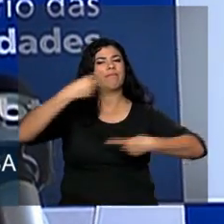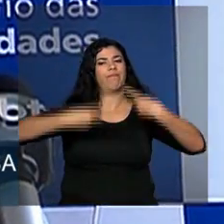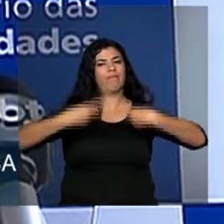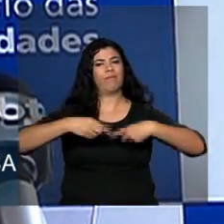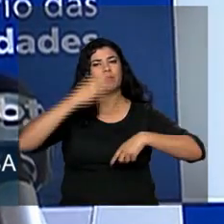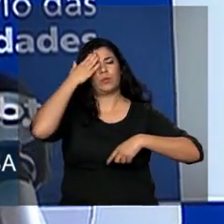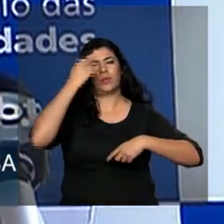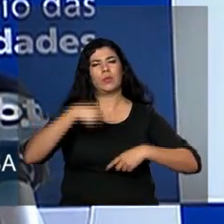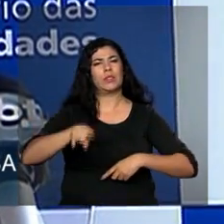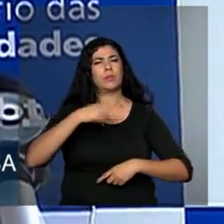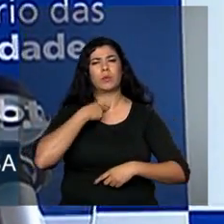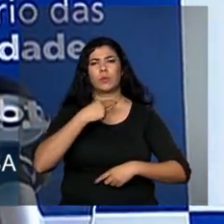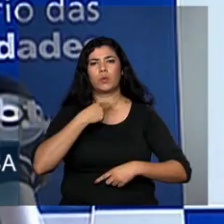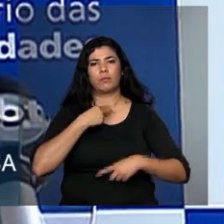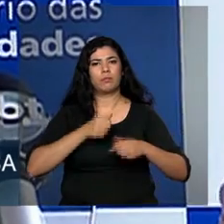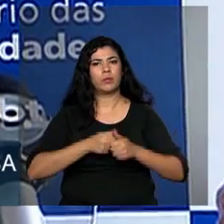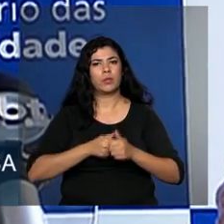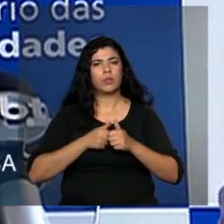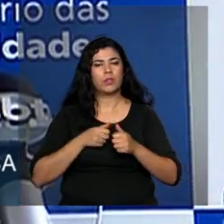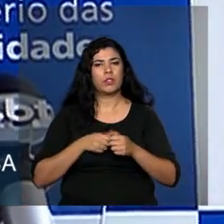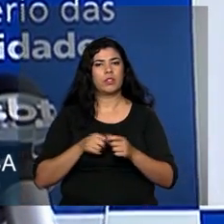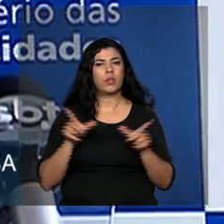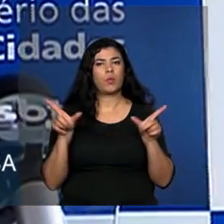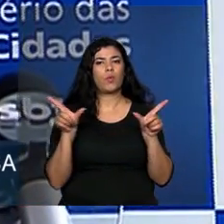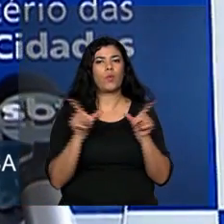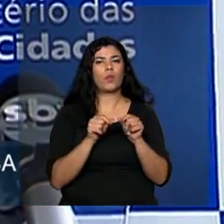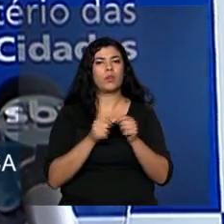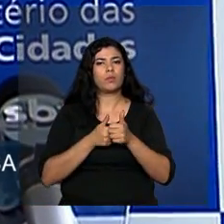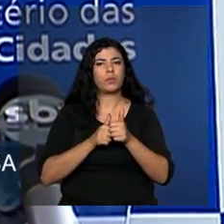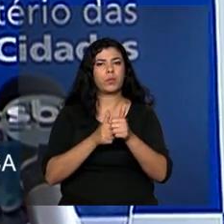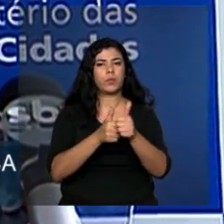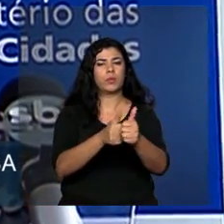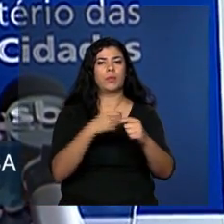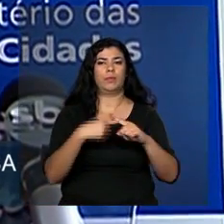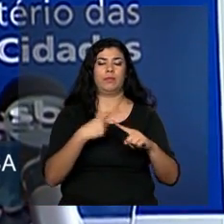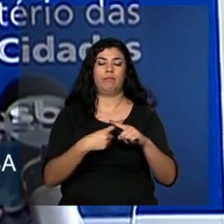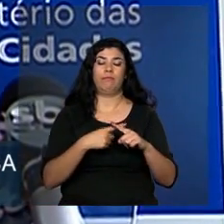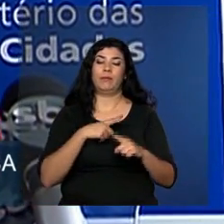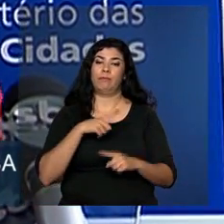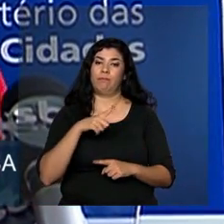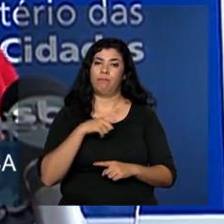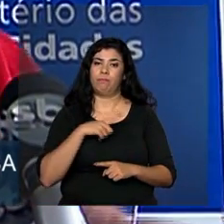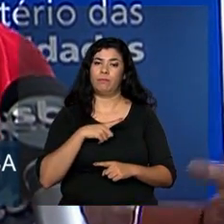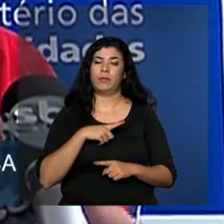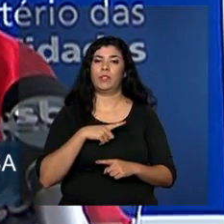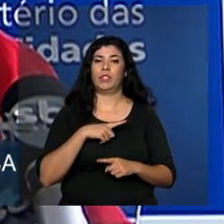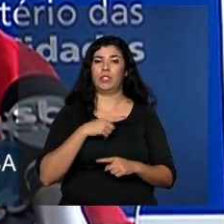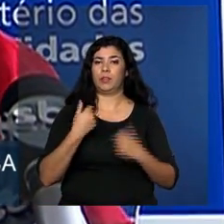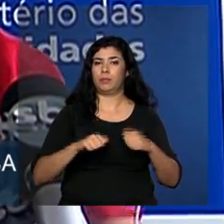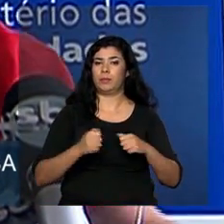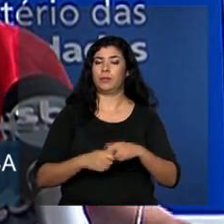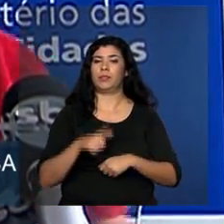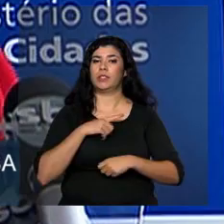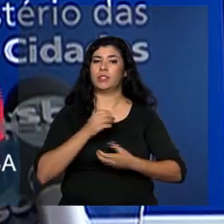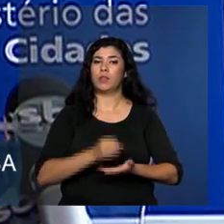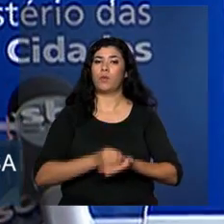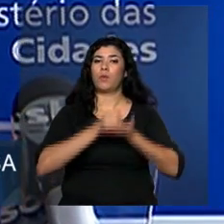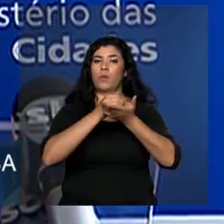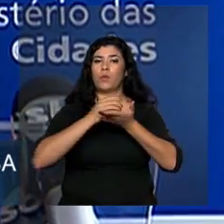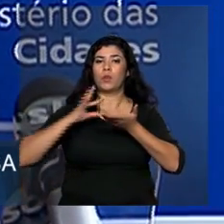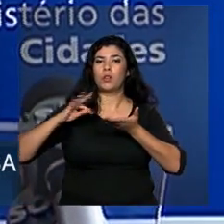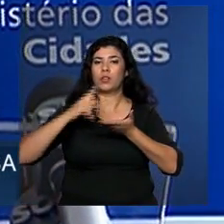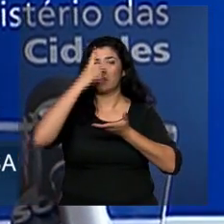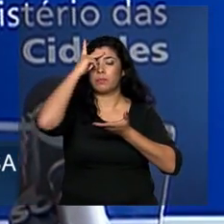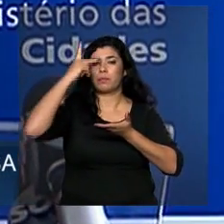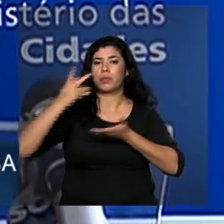sabem que, às vezes, eu não posso seguir um caminho curto. Porque eu tenho de ter o apoio de todos aqueles